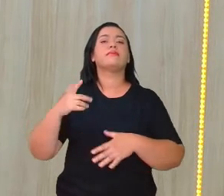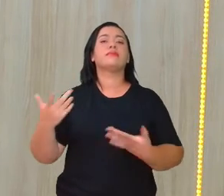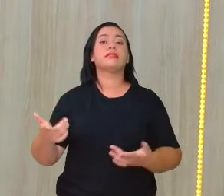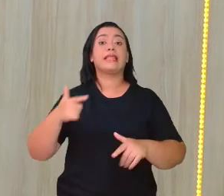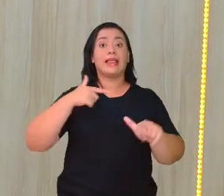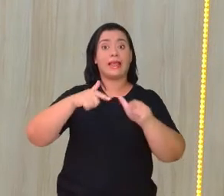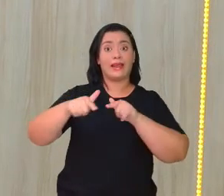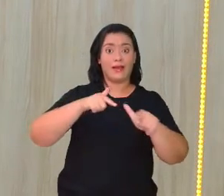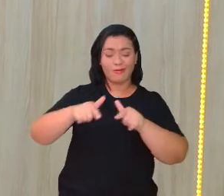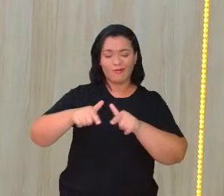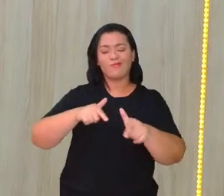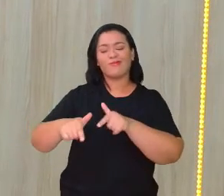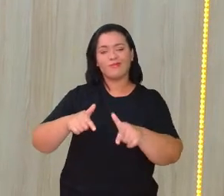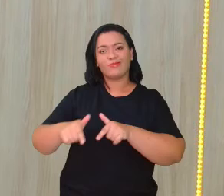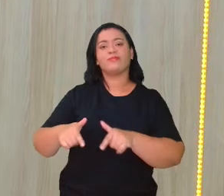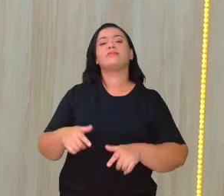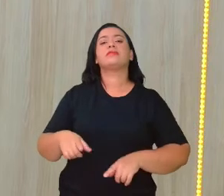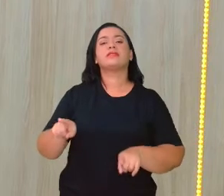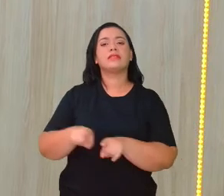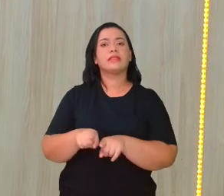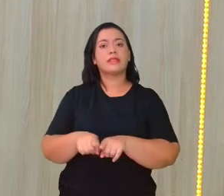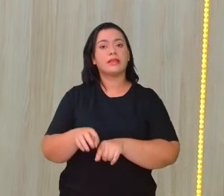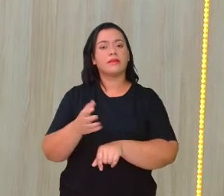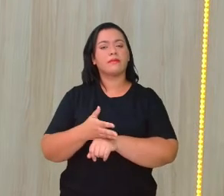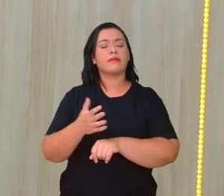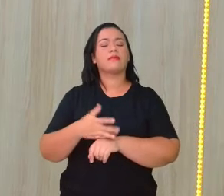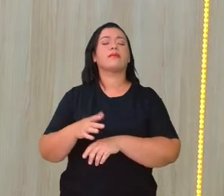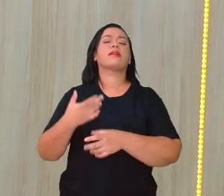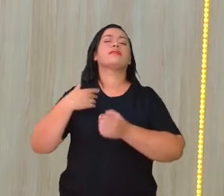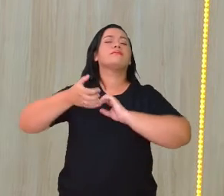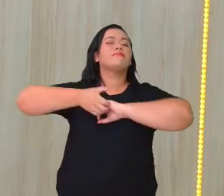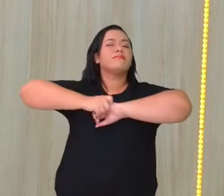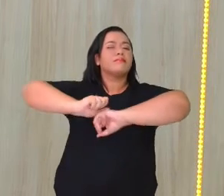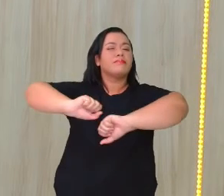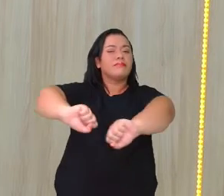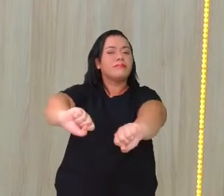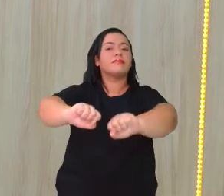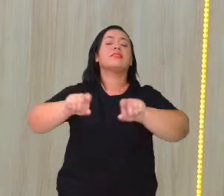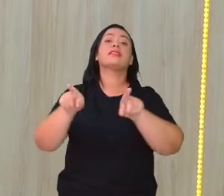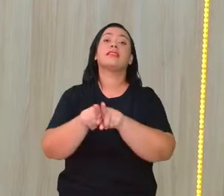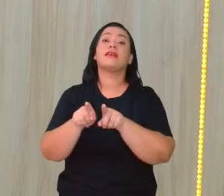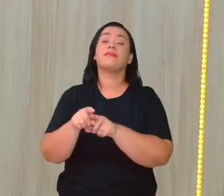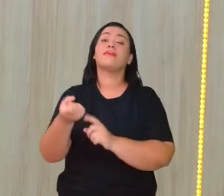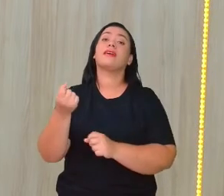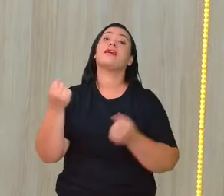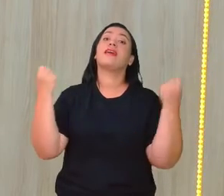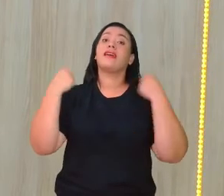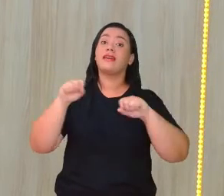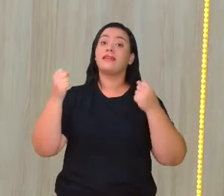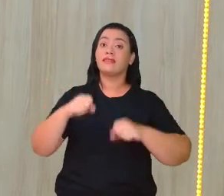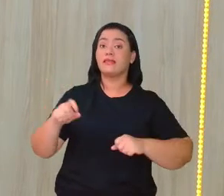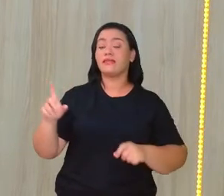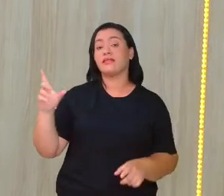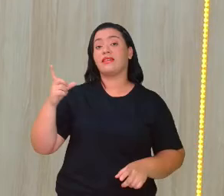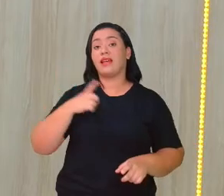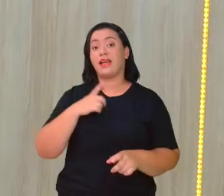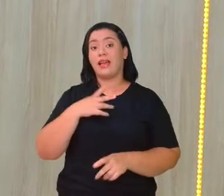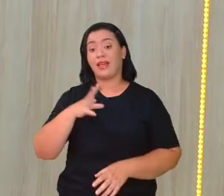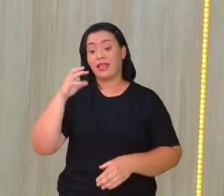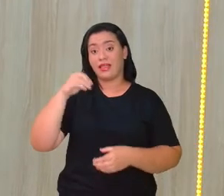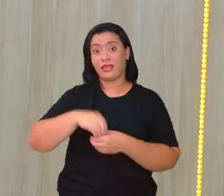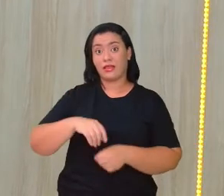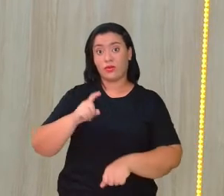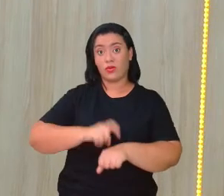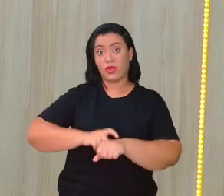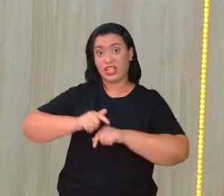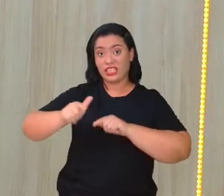de trabalho, né, das práticas de alongamento, exercício, dentro aí do horário de